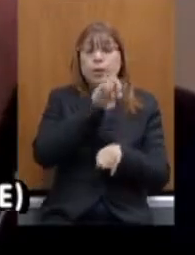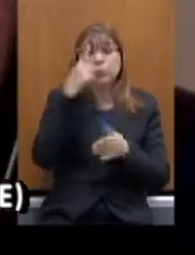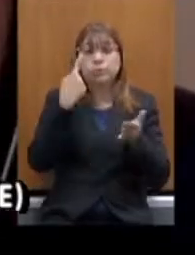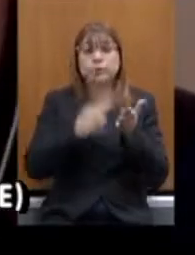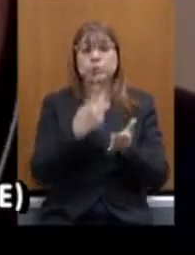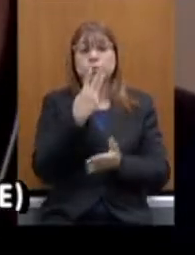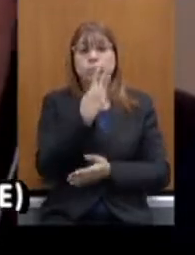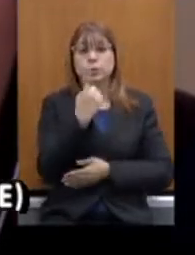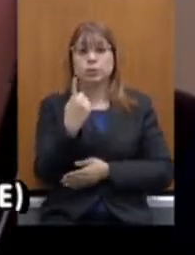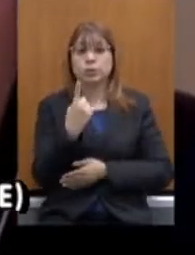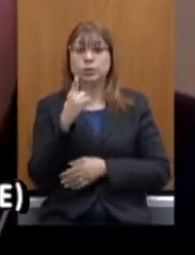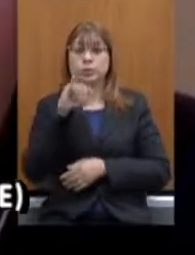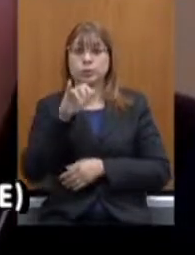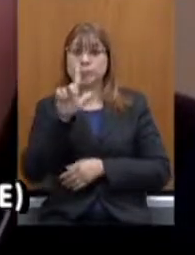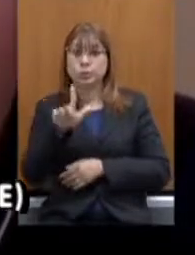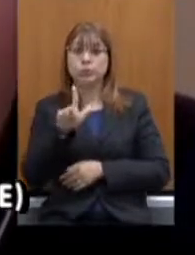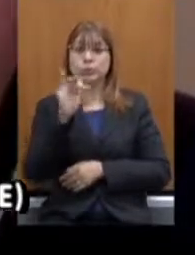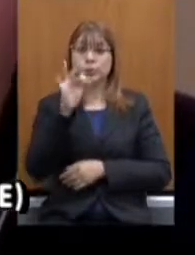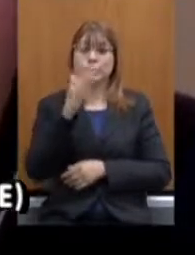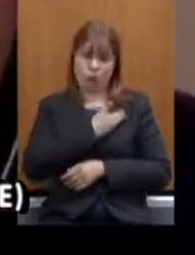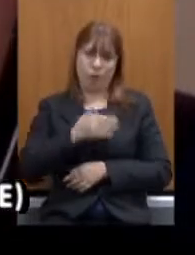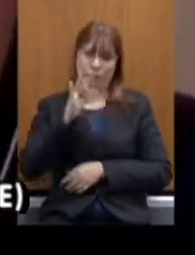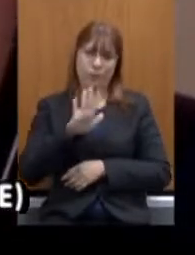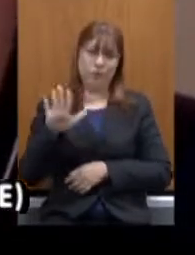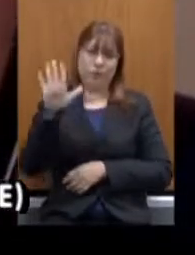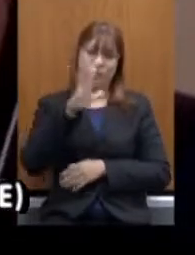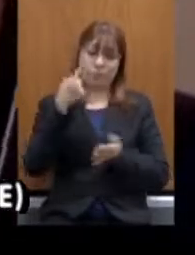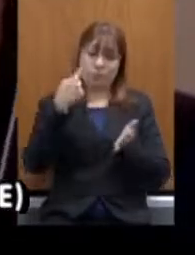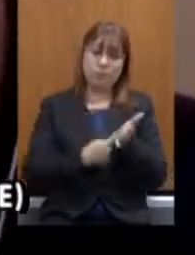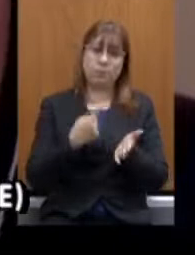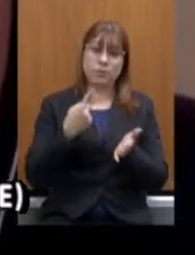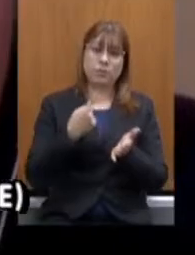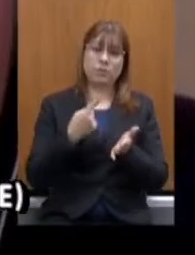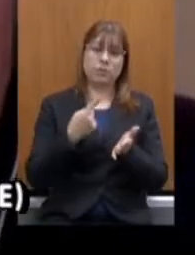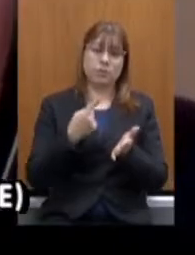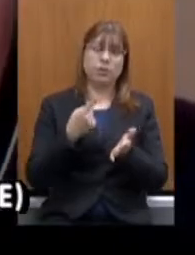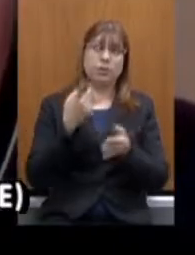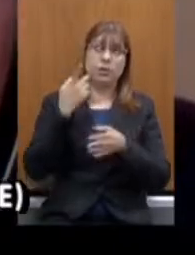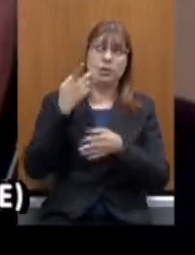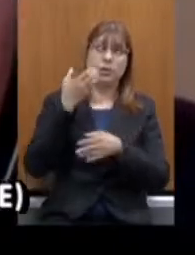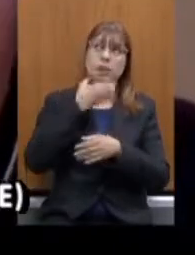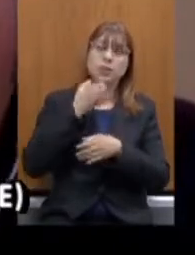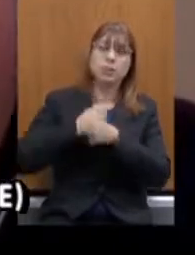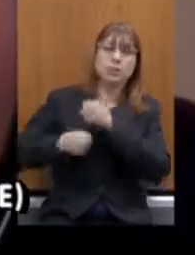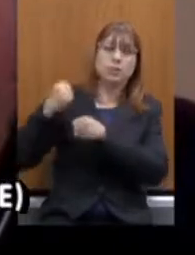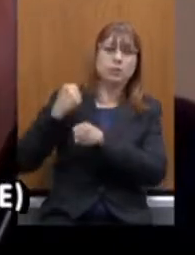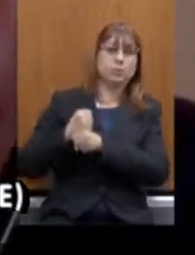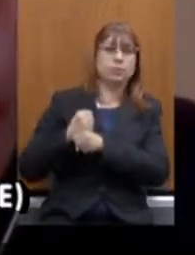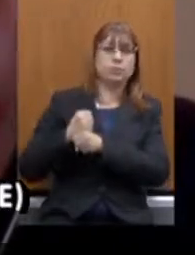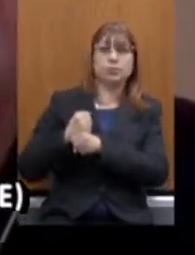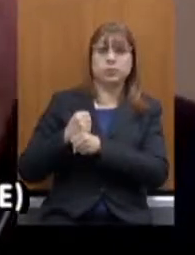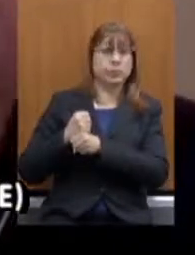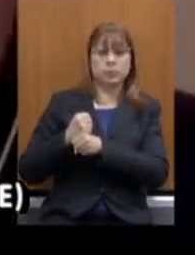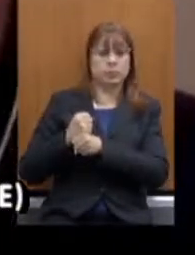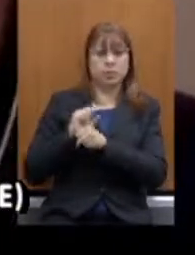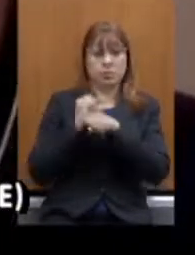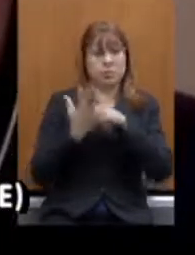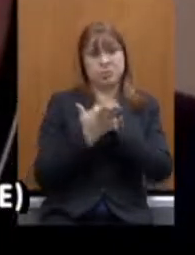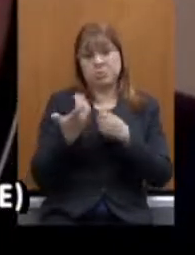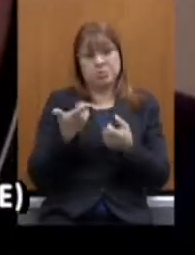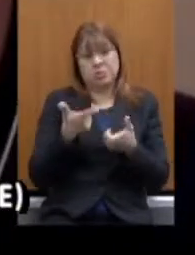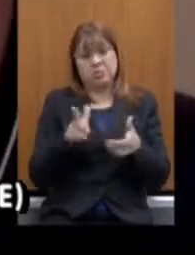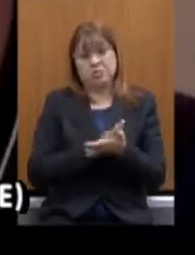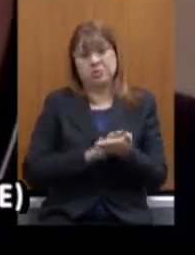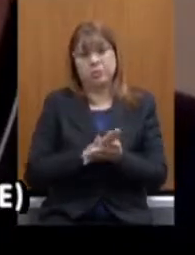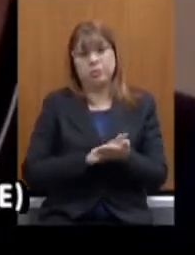julho né o prazo estabelecido pelo governo federal que foi estabelecido em dezembro do ano passado quando não temos ainda situação de pandemia o